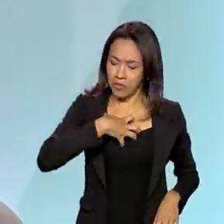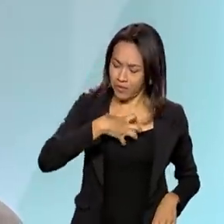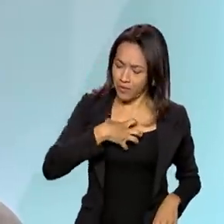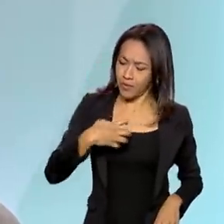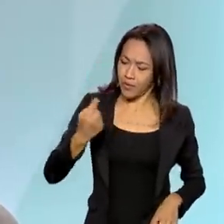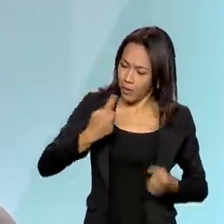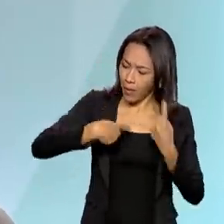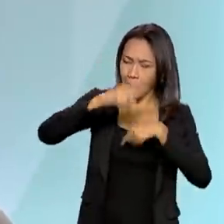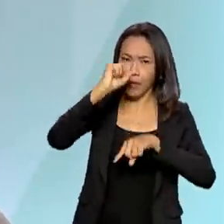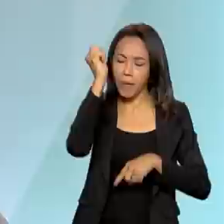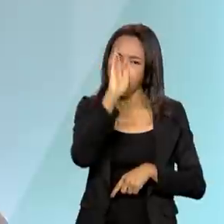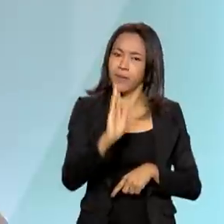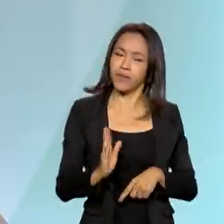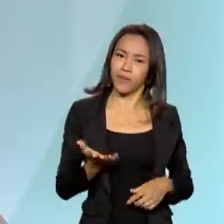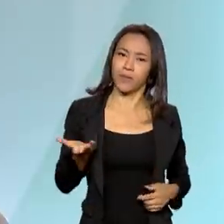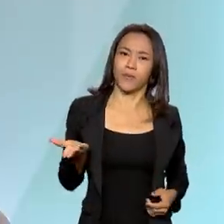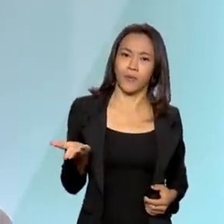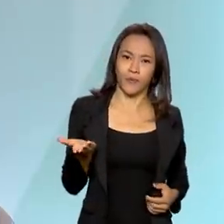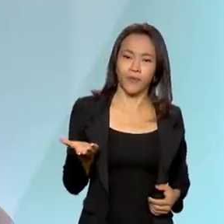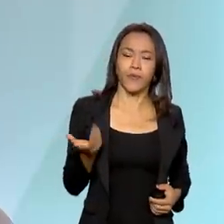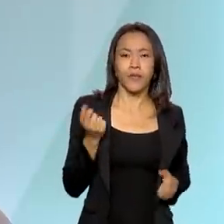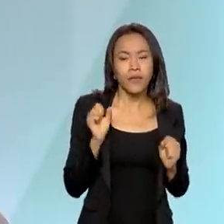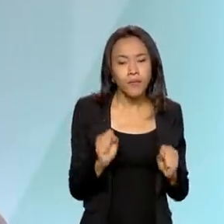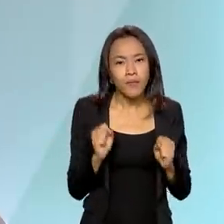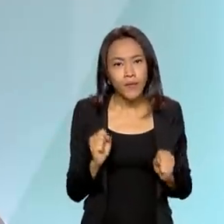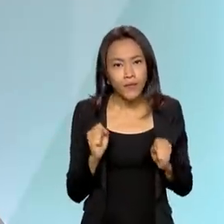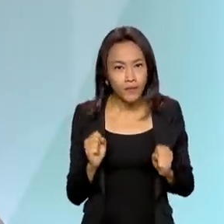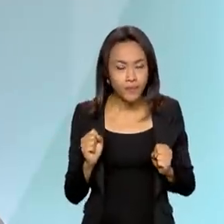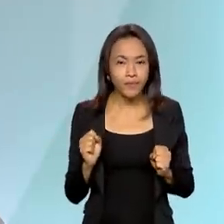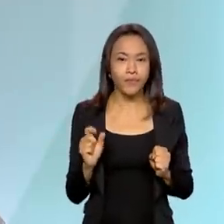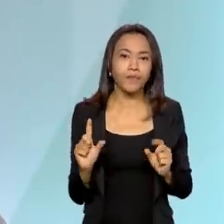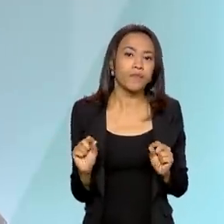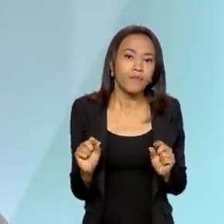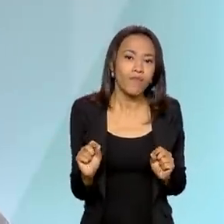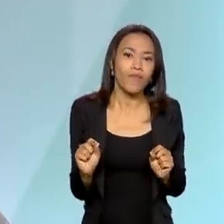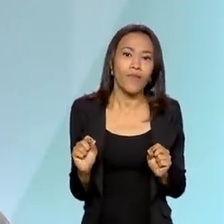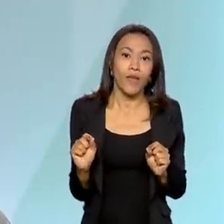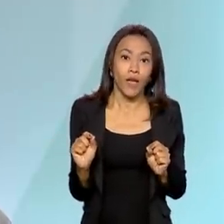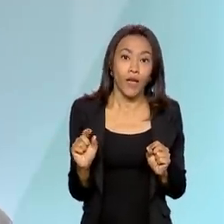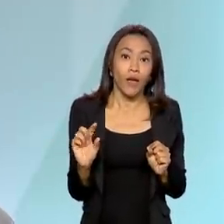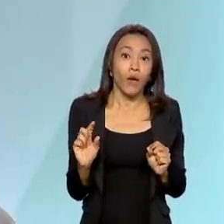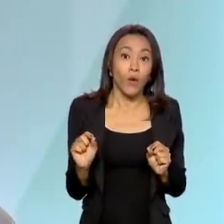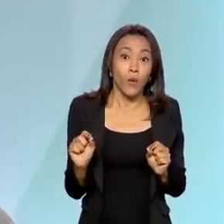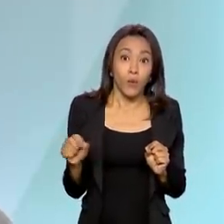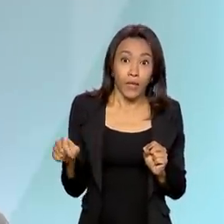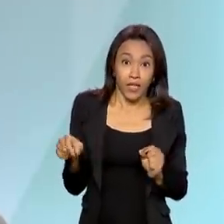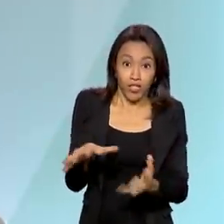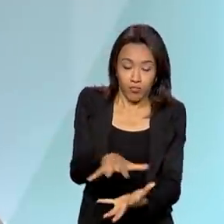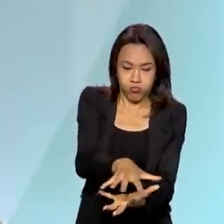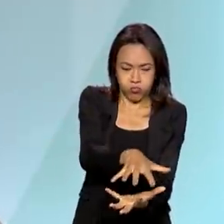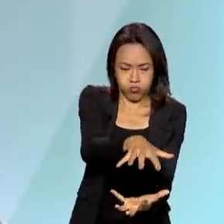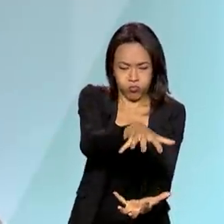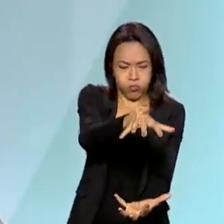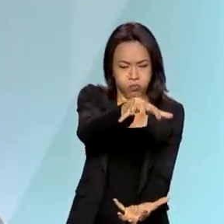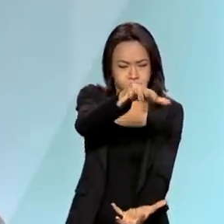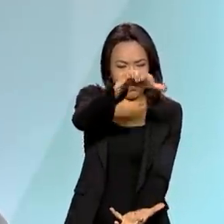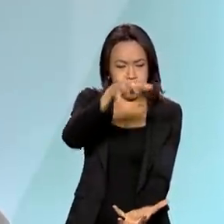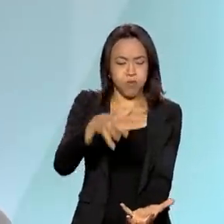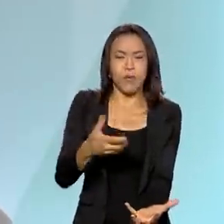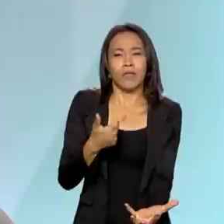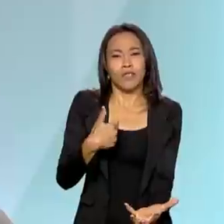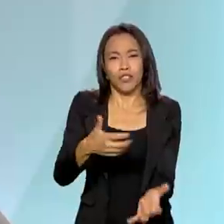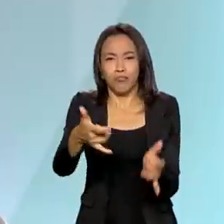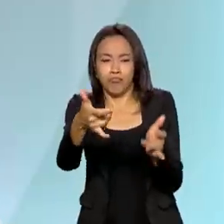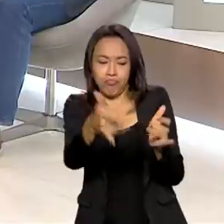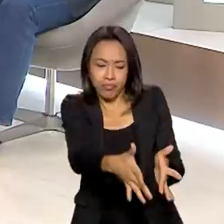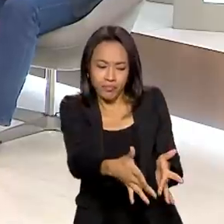promissor para o Brasil, que pode transformar aí um volume relevante de resíduos orgânicos em energia